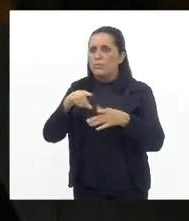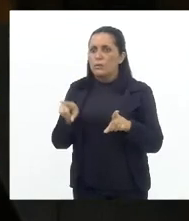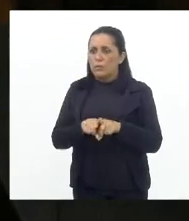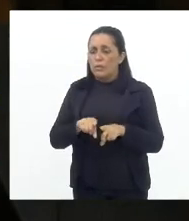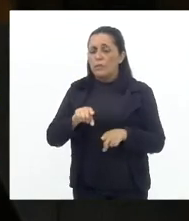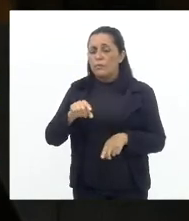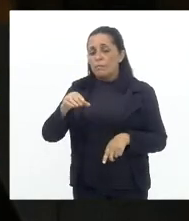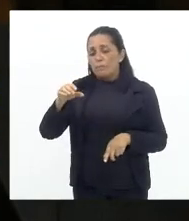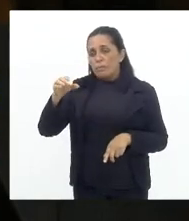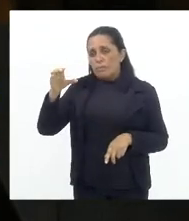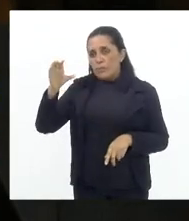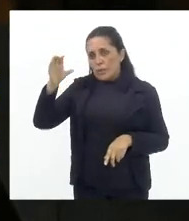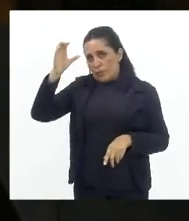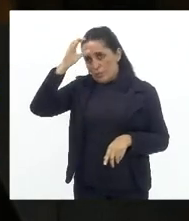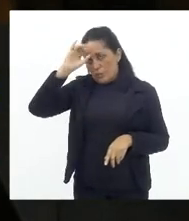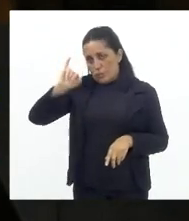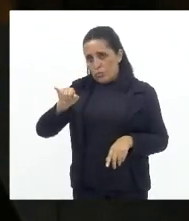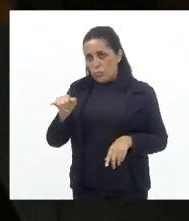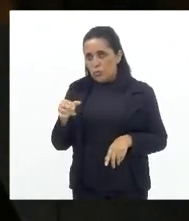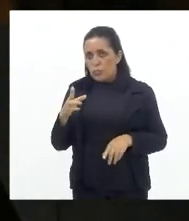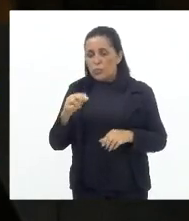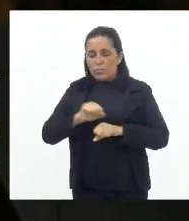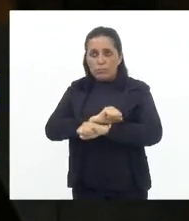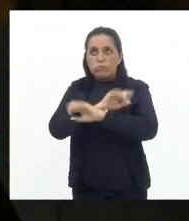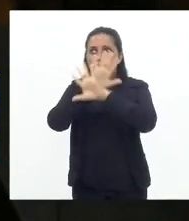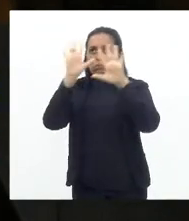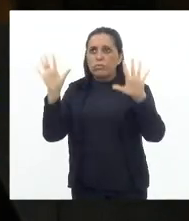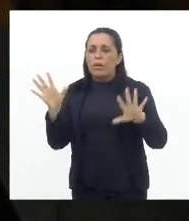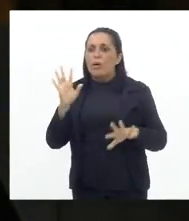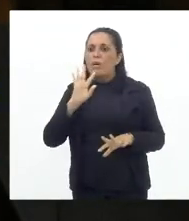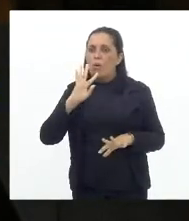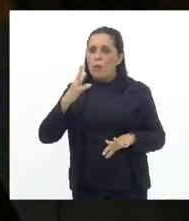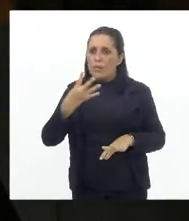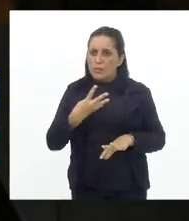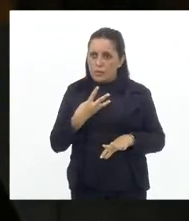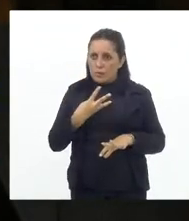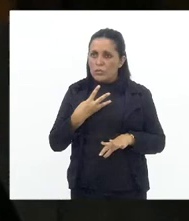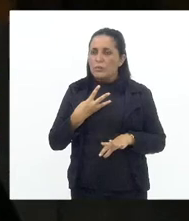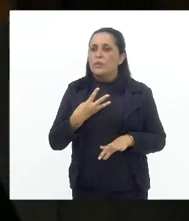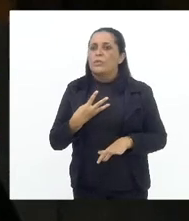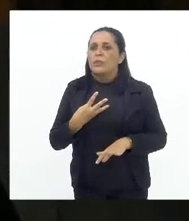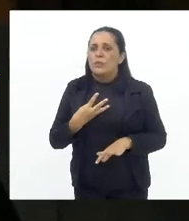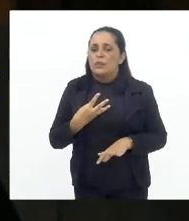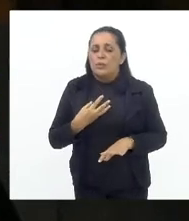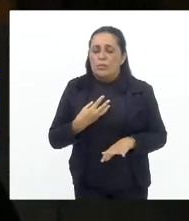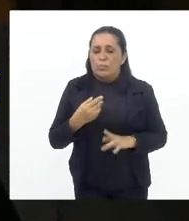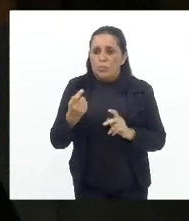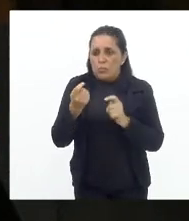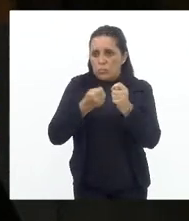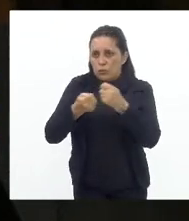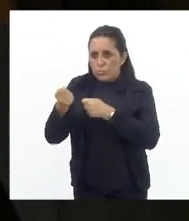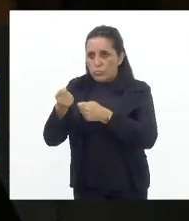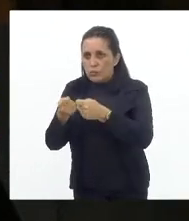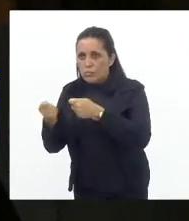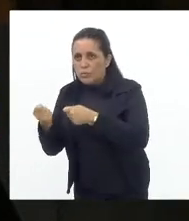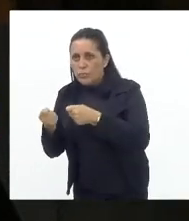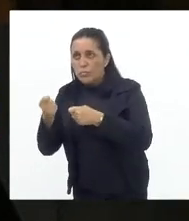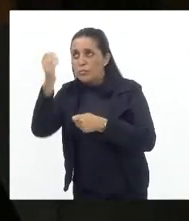indicadores de Transparência né é reconhecido reconhecidos por órgãos de controle